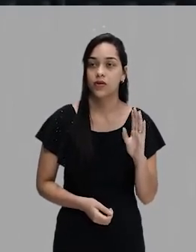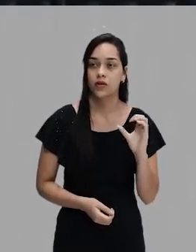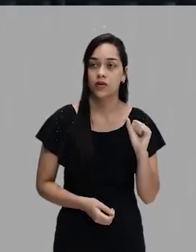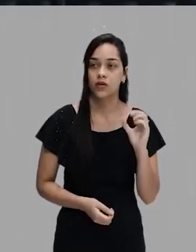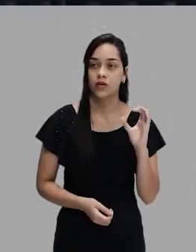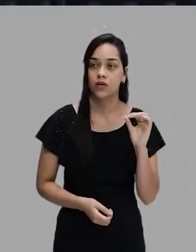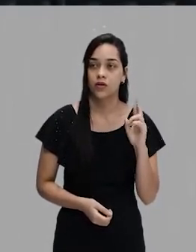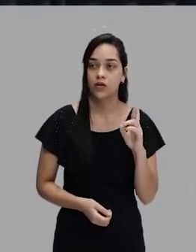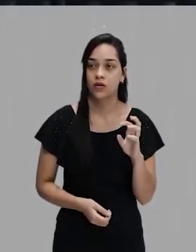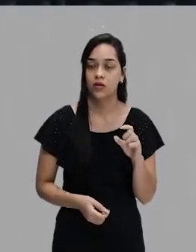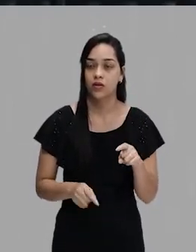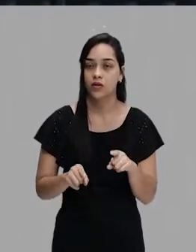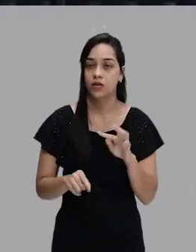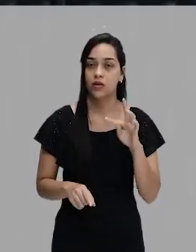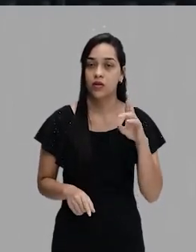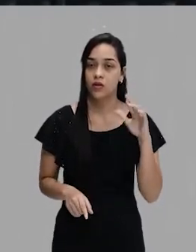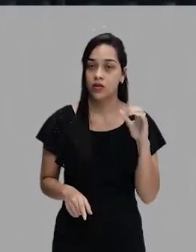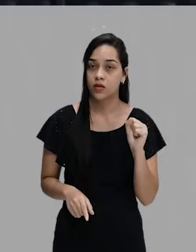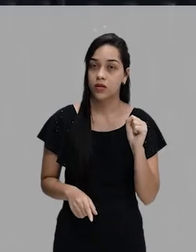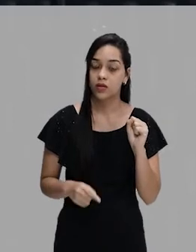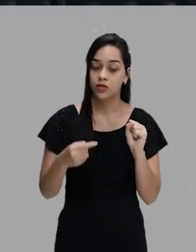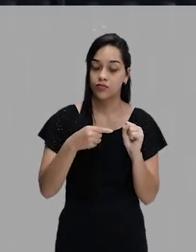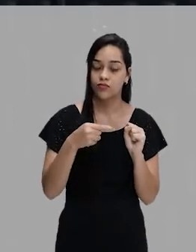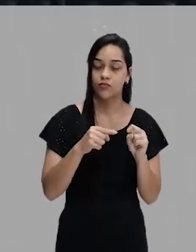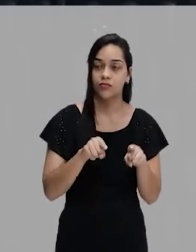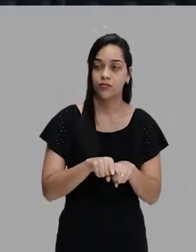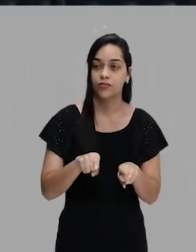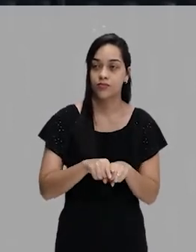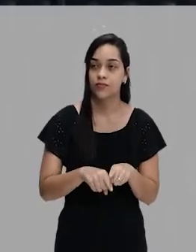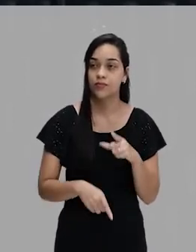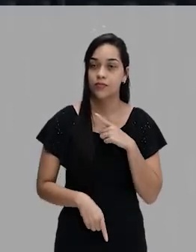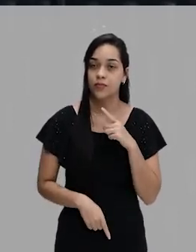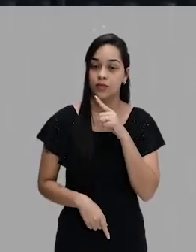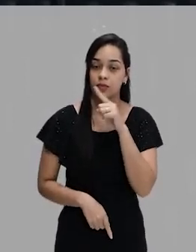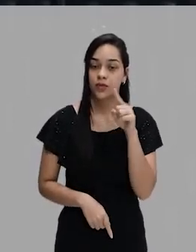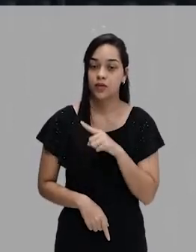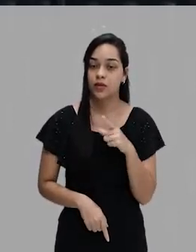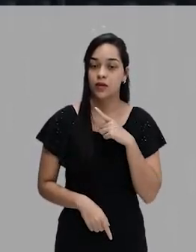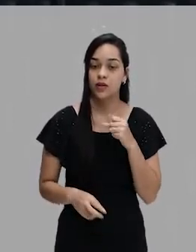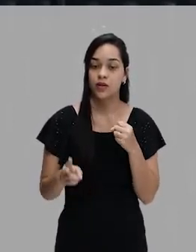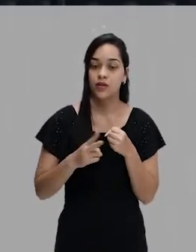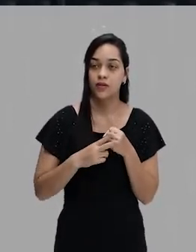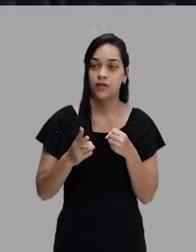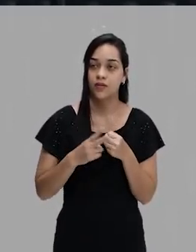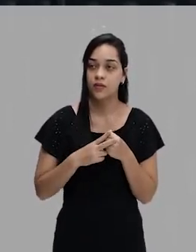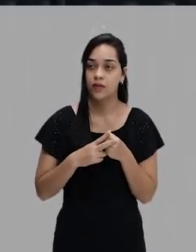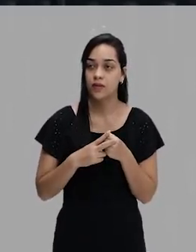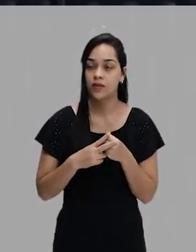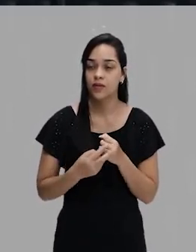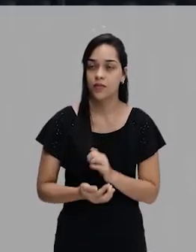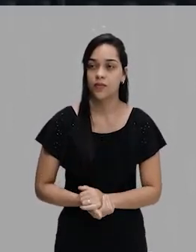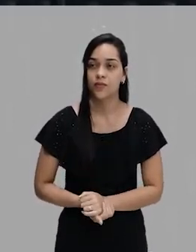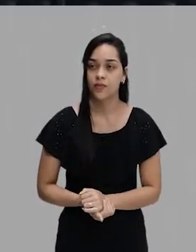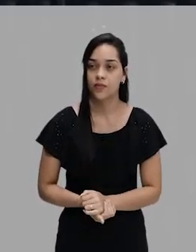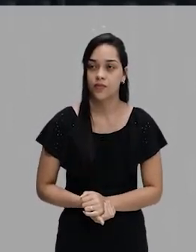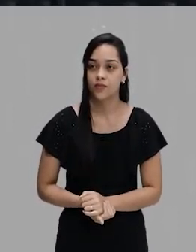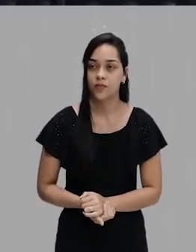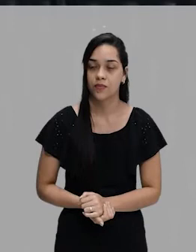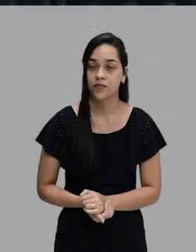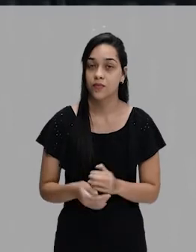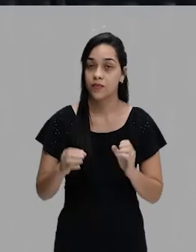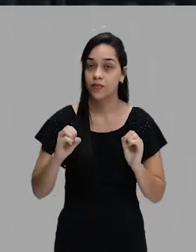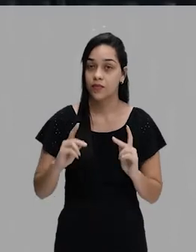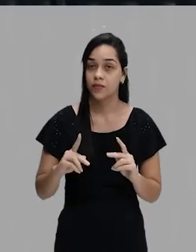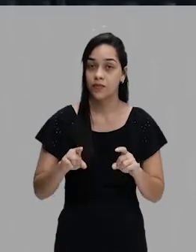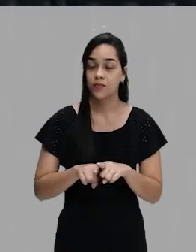sobre, traz, também conhece, tá? Traz com Z é verbo, traz com S é preposição, tá bom?